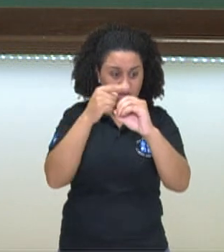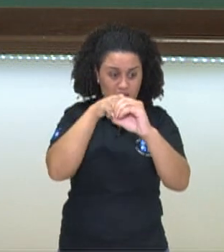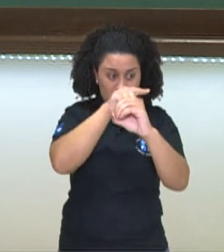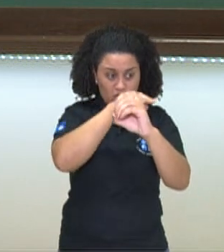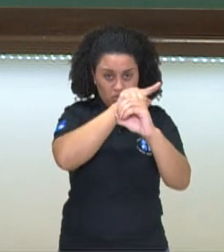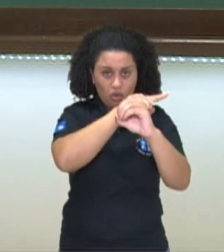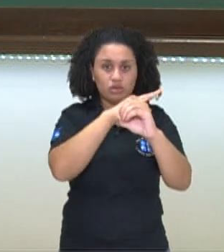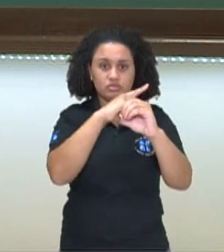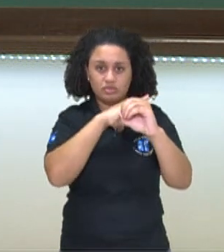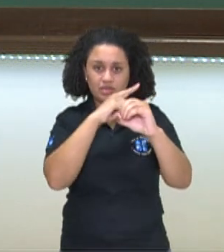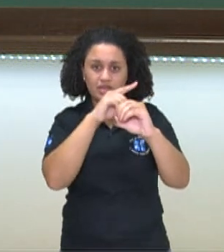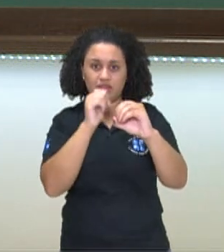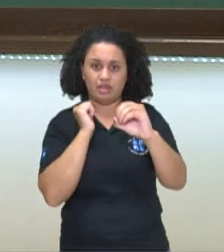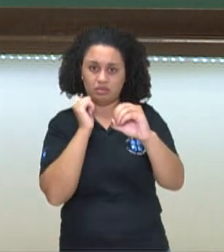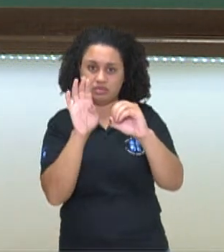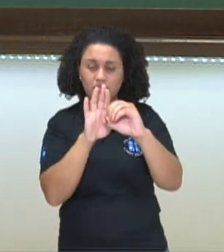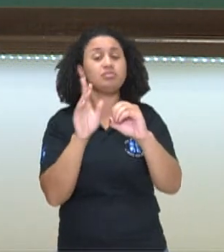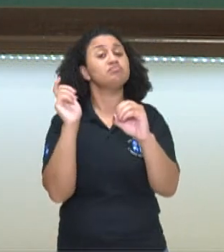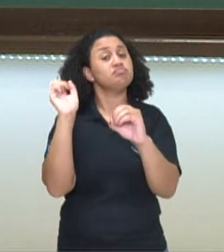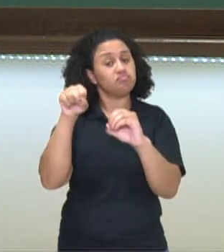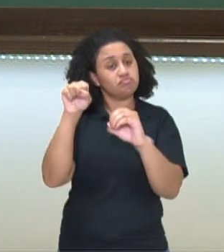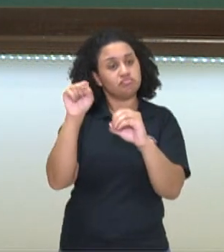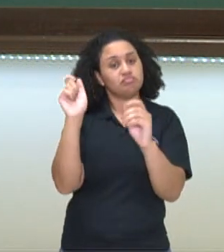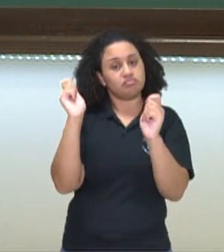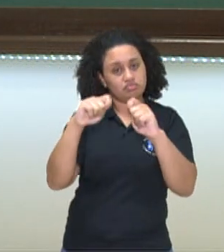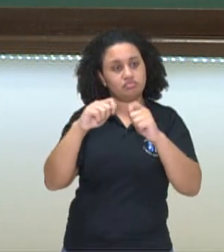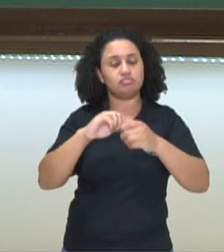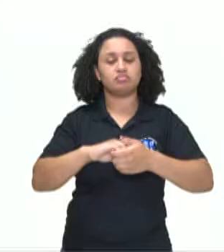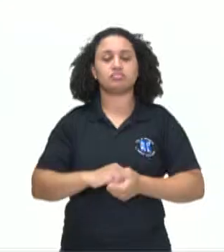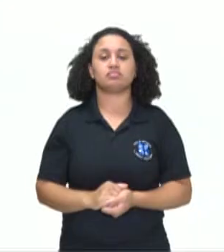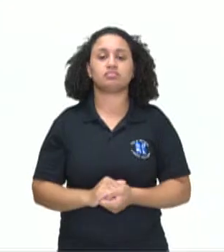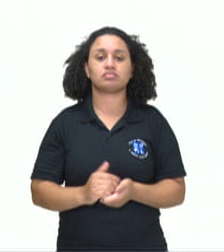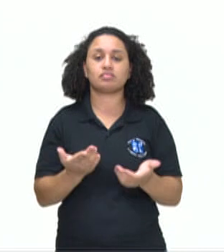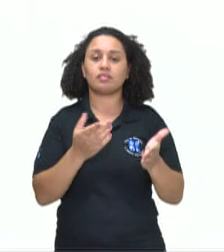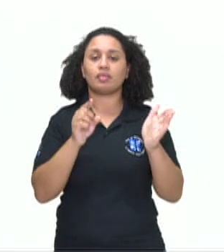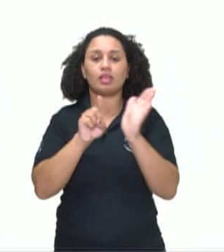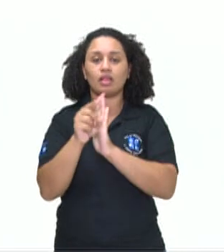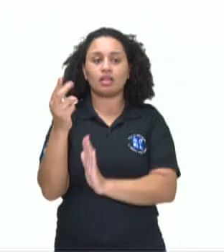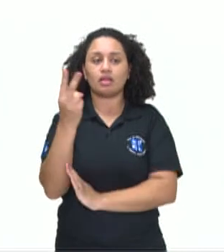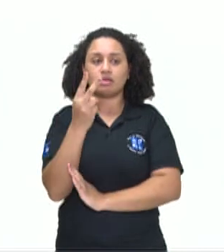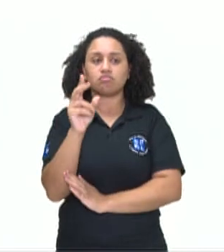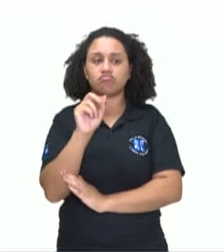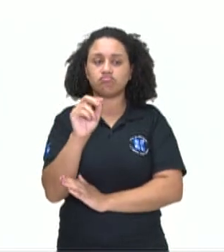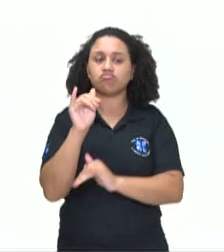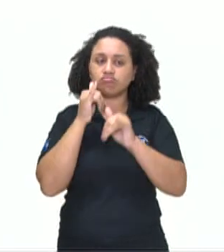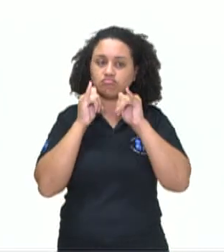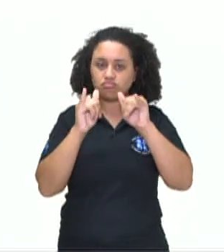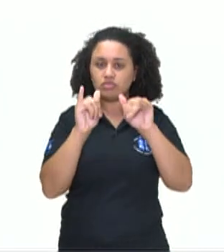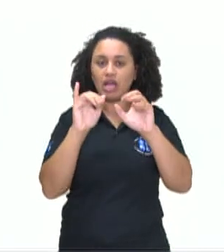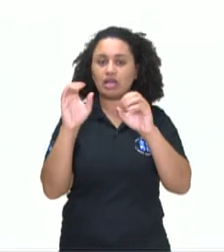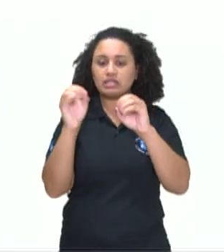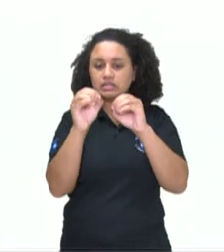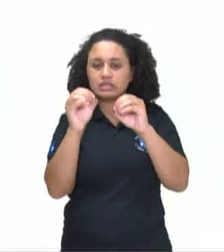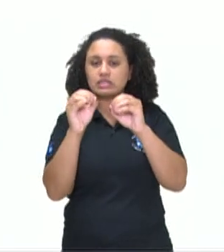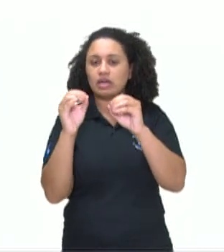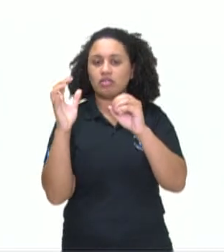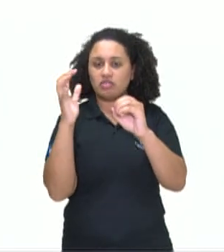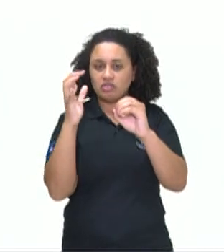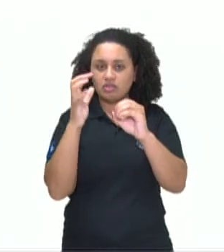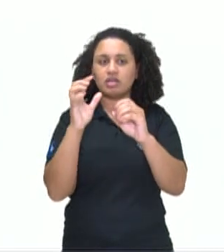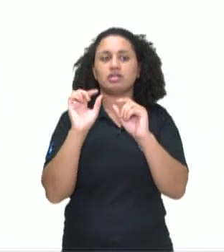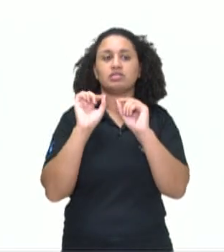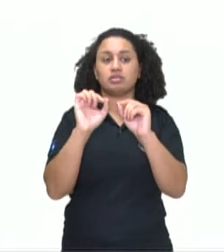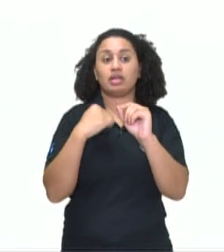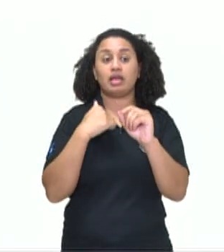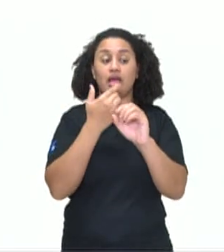de cargas? Sim. Né? Na eletrização permanente por indução, deve-se desligar a ligação